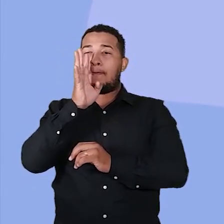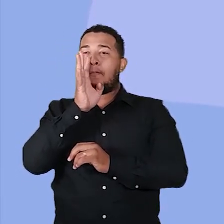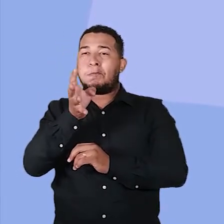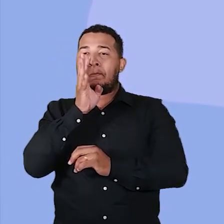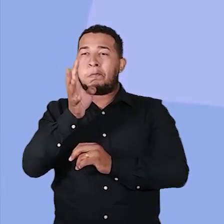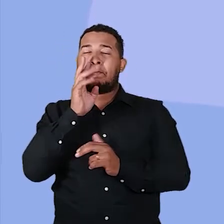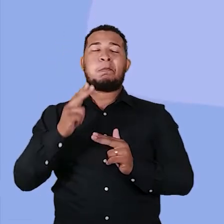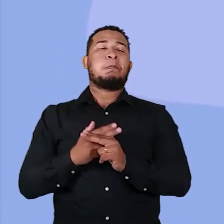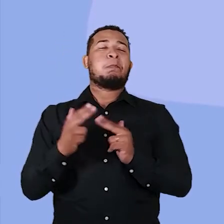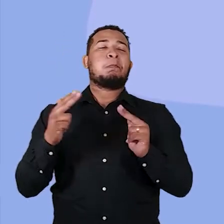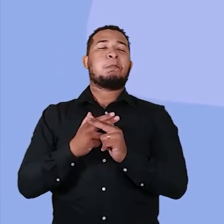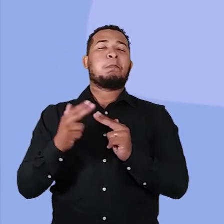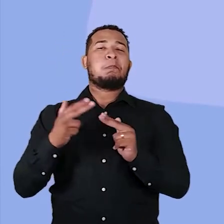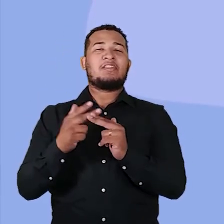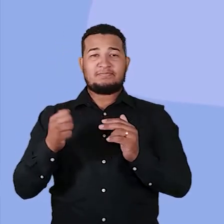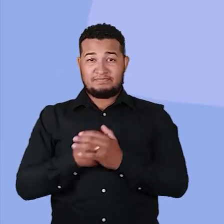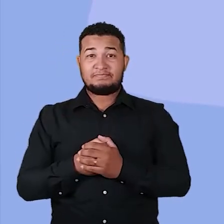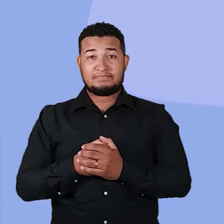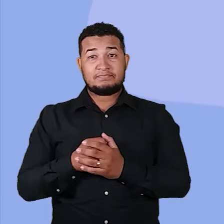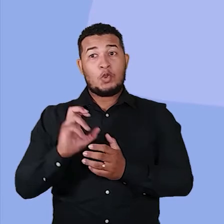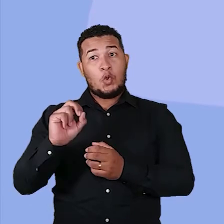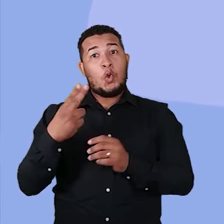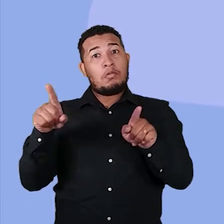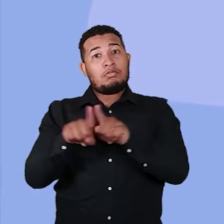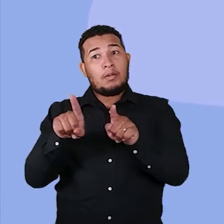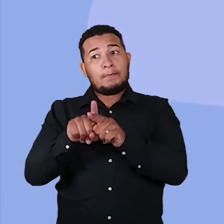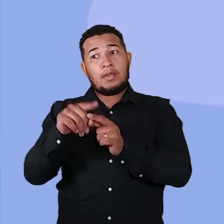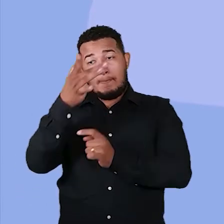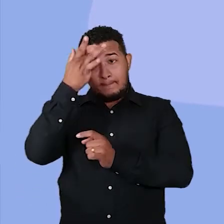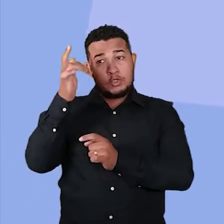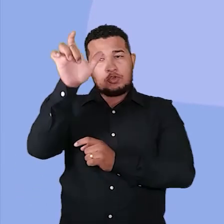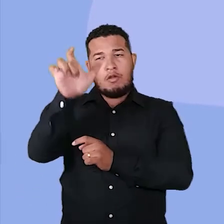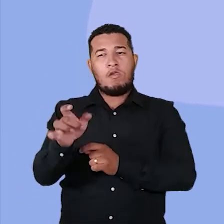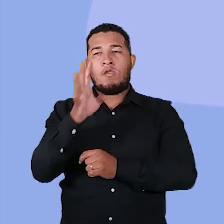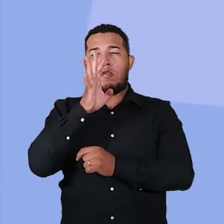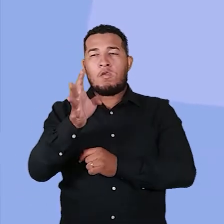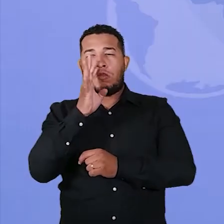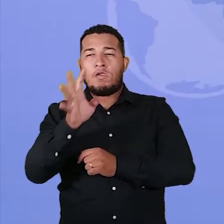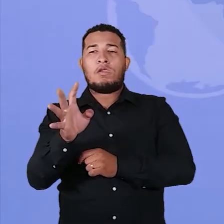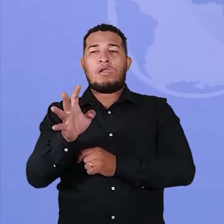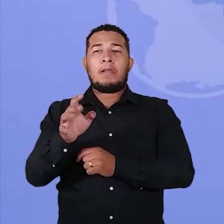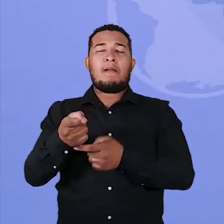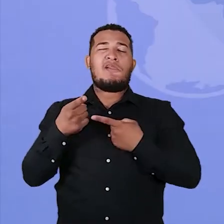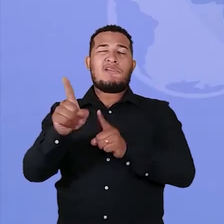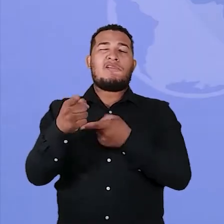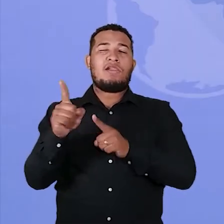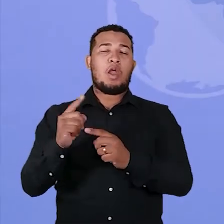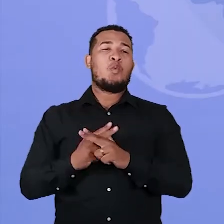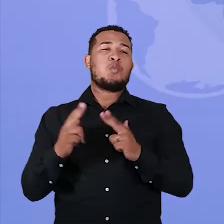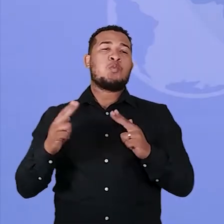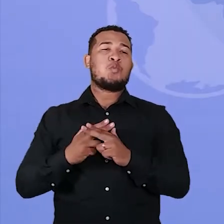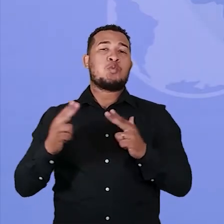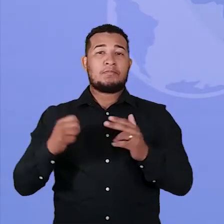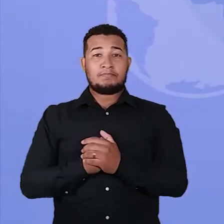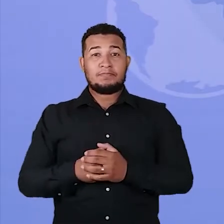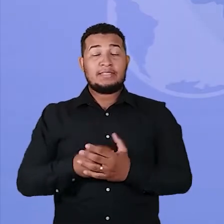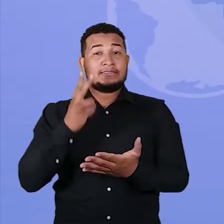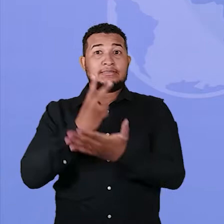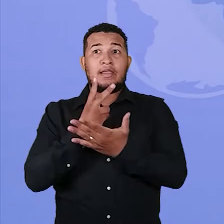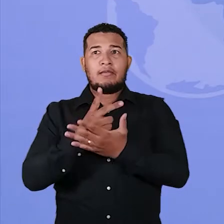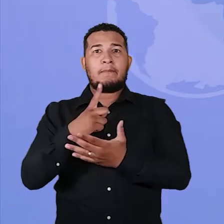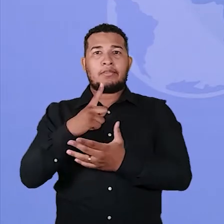ridicularizar uma situação, ou até mesmo uma pessoa. Todas as vezes que existe